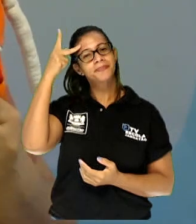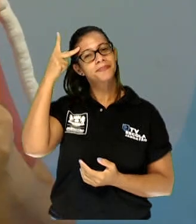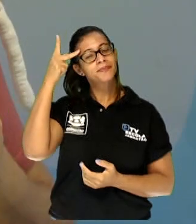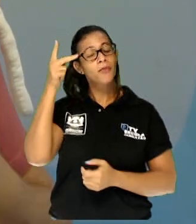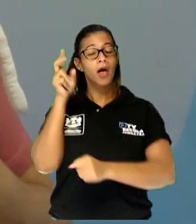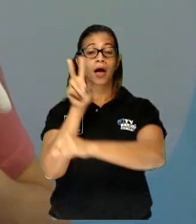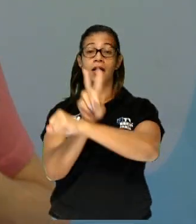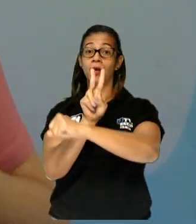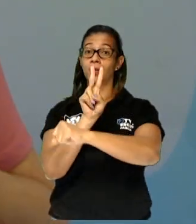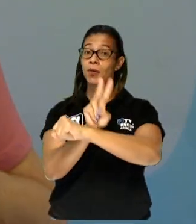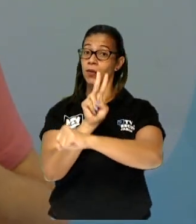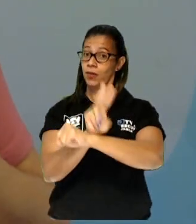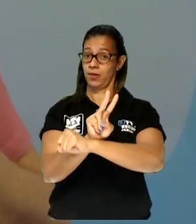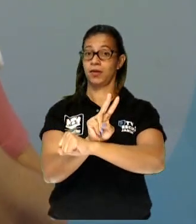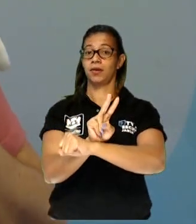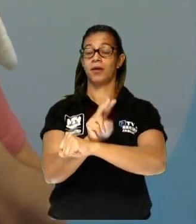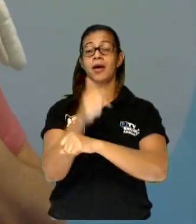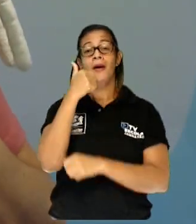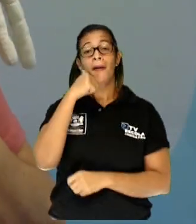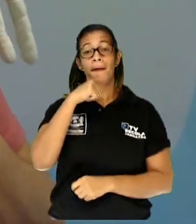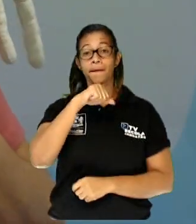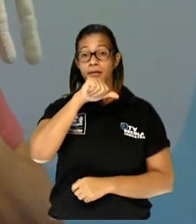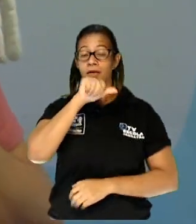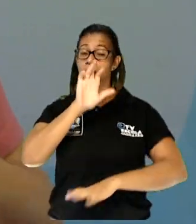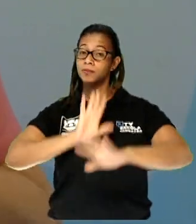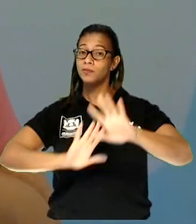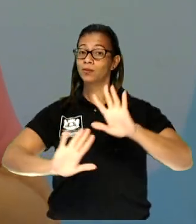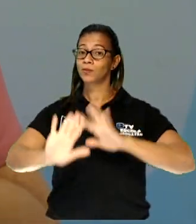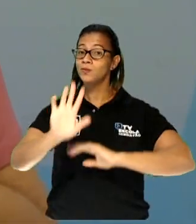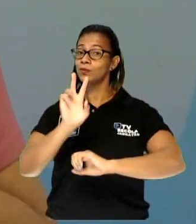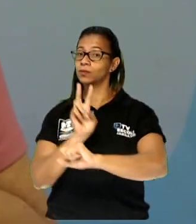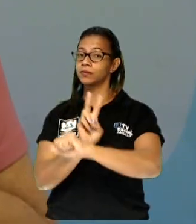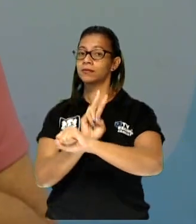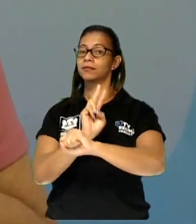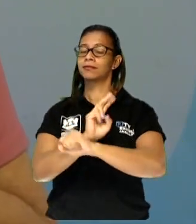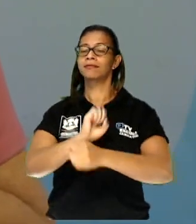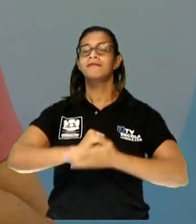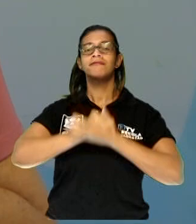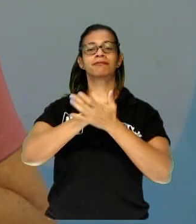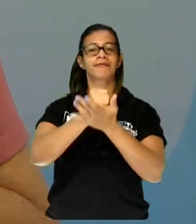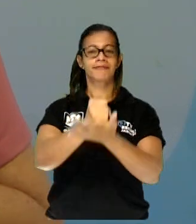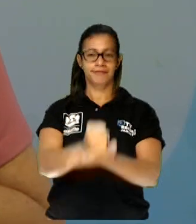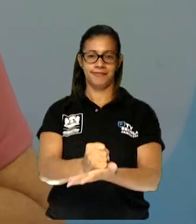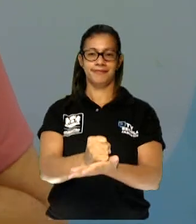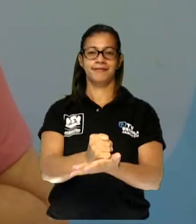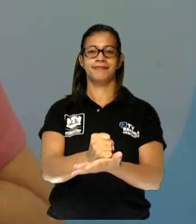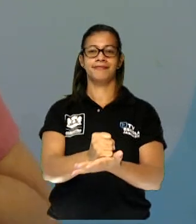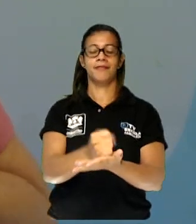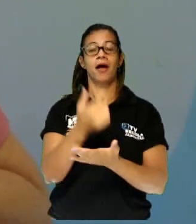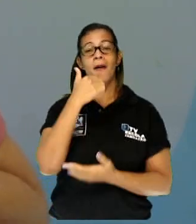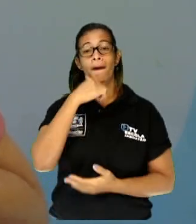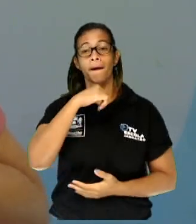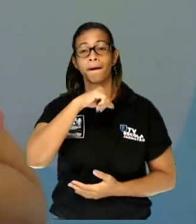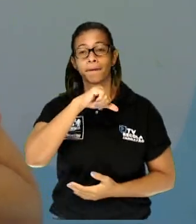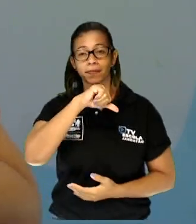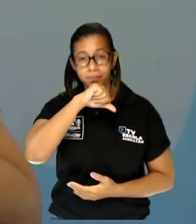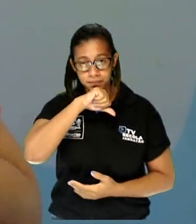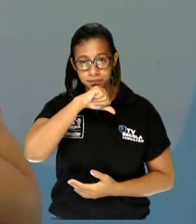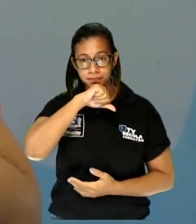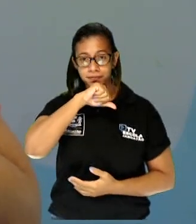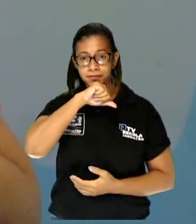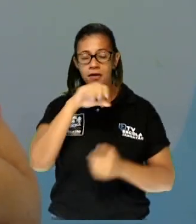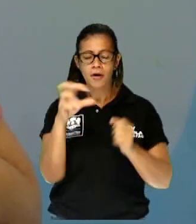porque mãe é quem cria, mãe é quem ajuda a criar. Mãe é aquela que